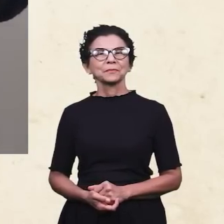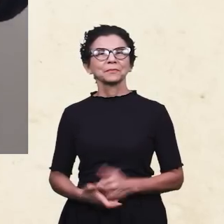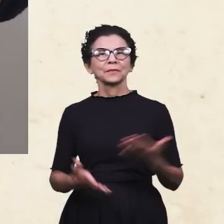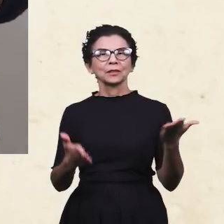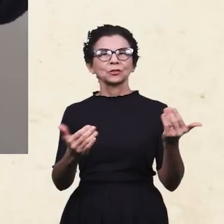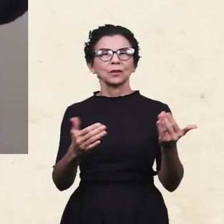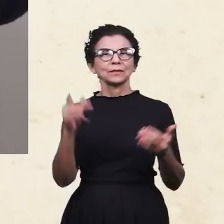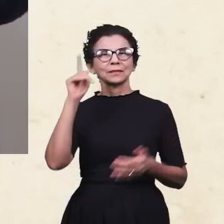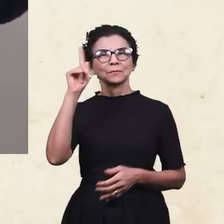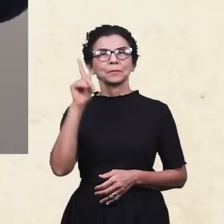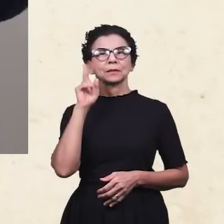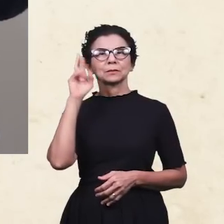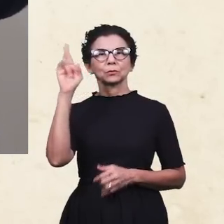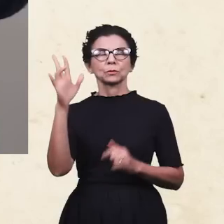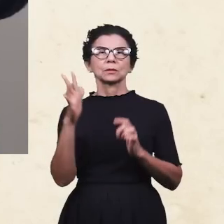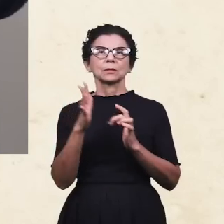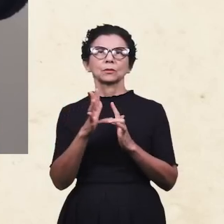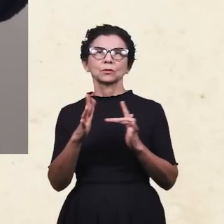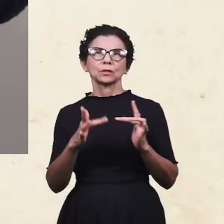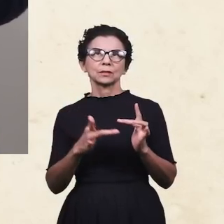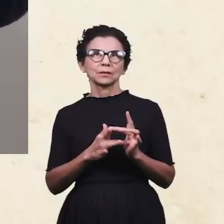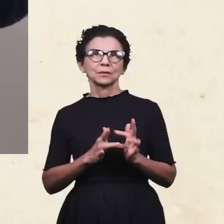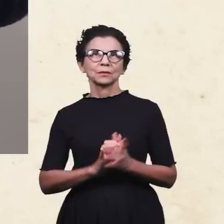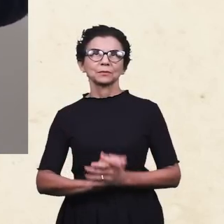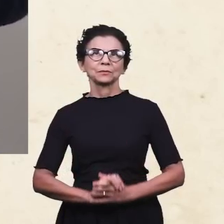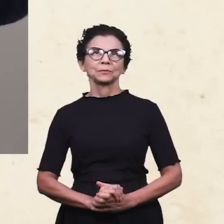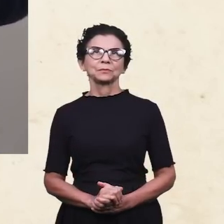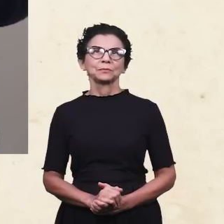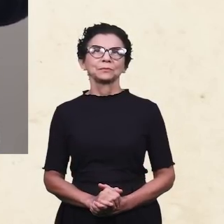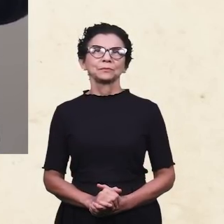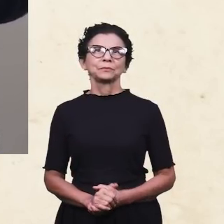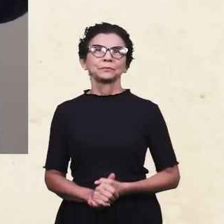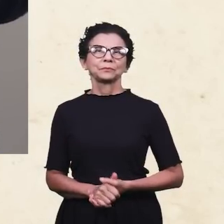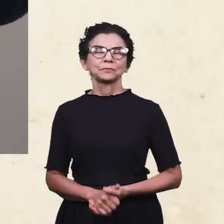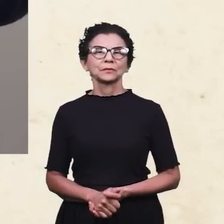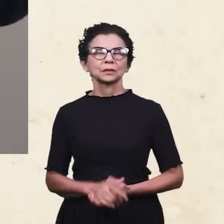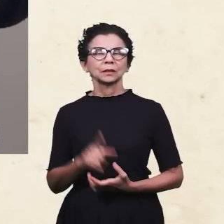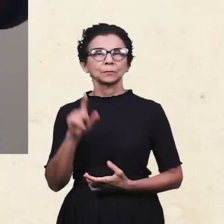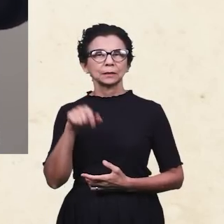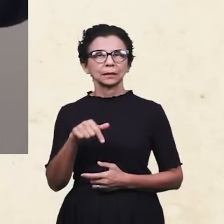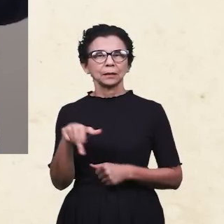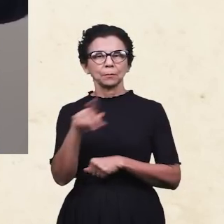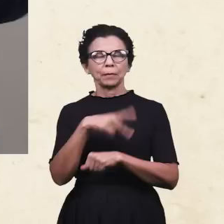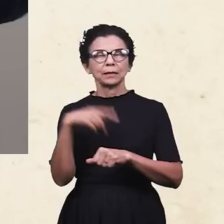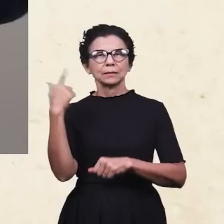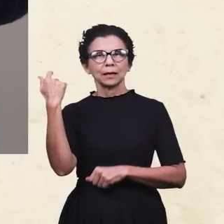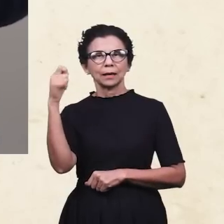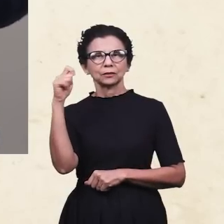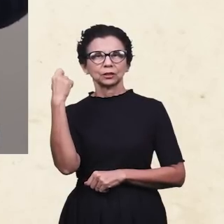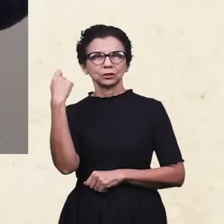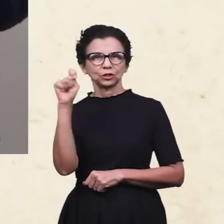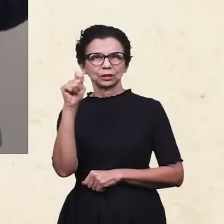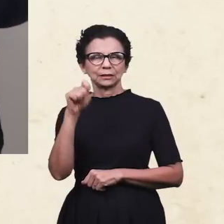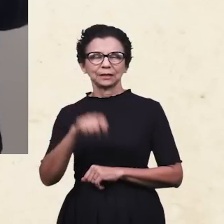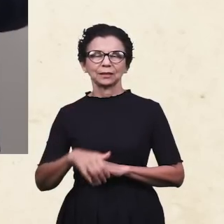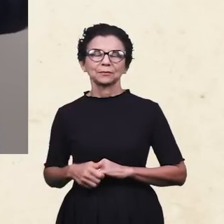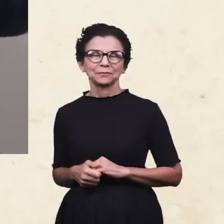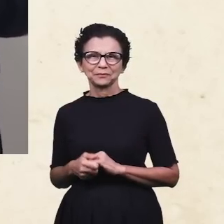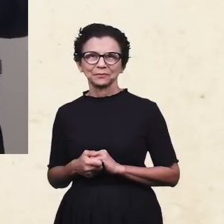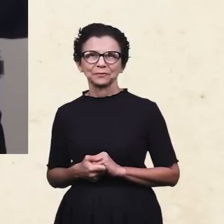Jovens, a paz do Senhor Jesus, nos saudamos todos aqui, de Buenos Aires, Argentina, trazendo uma